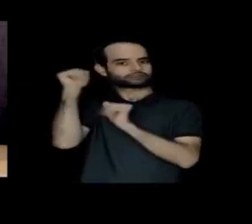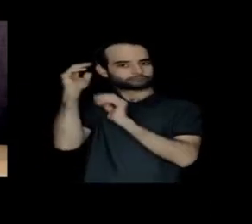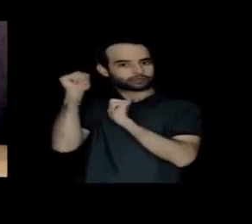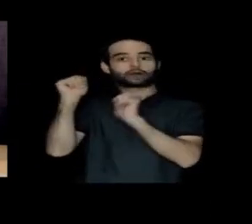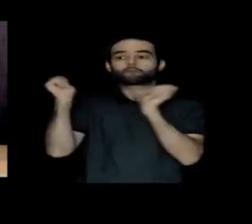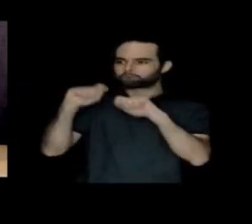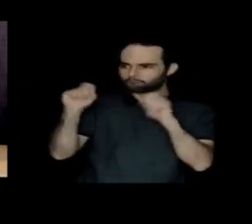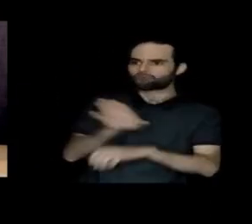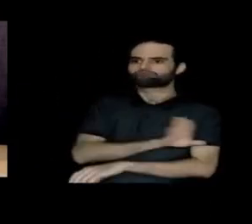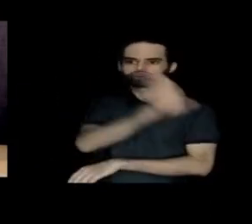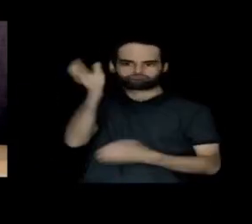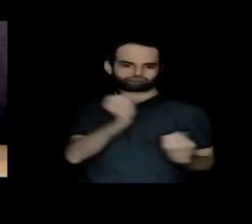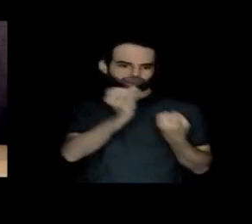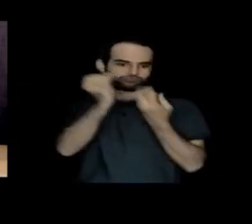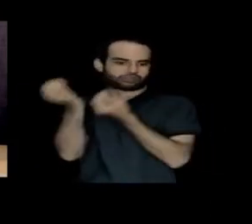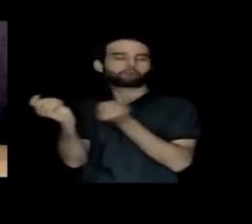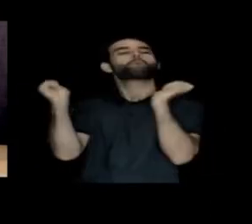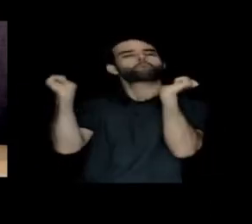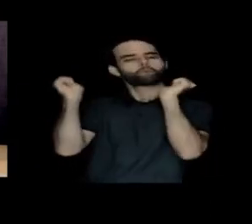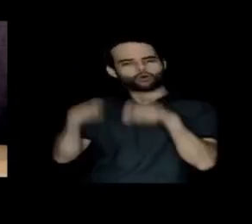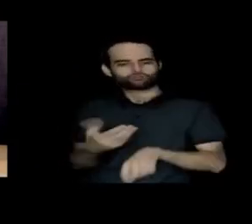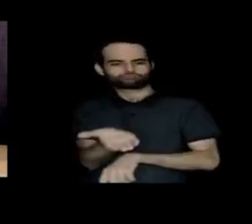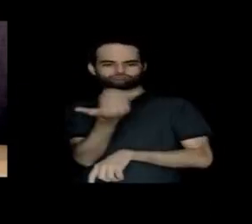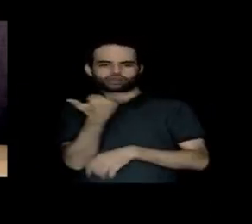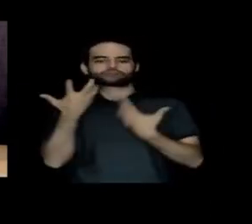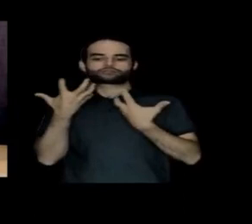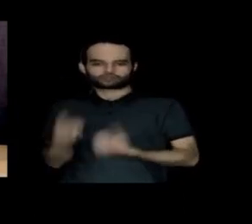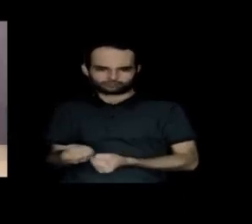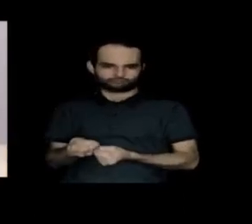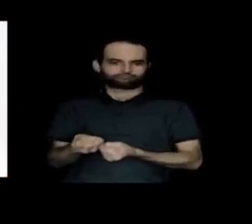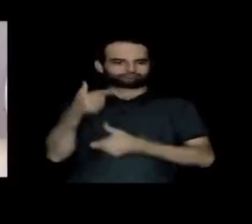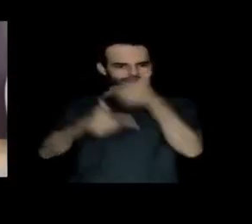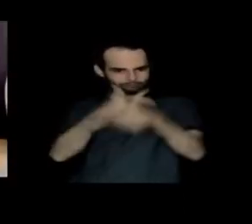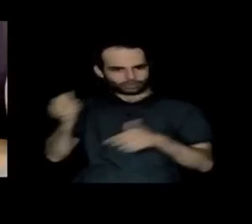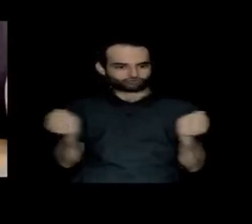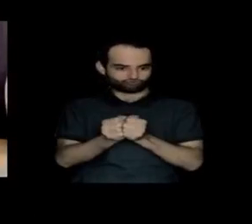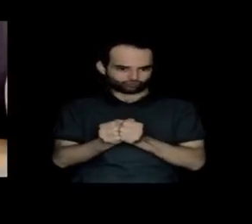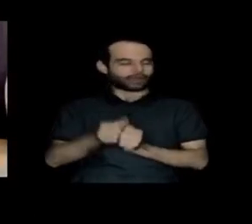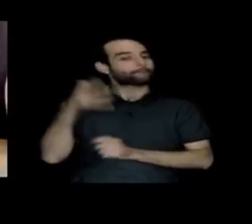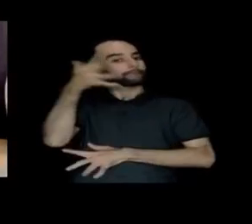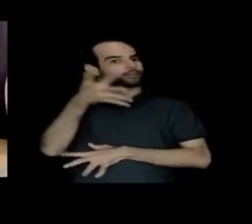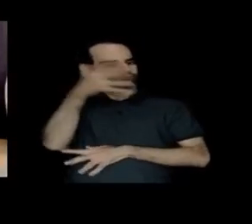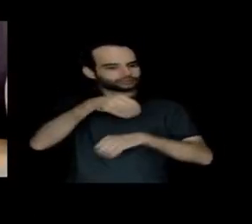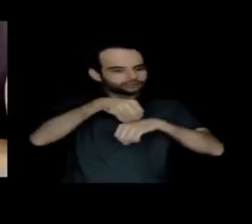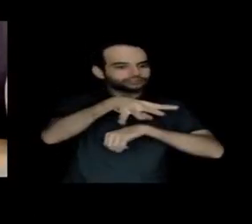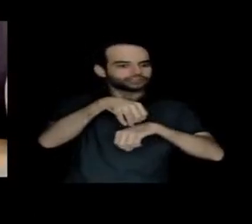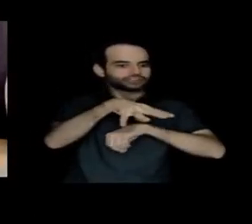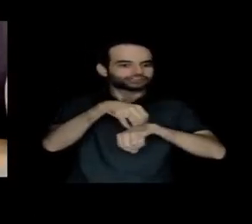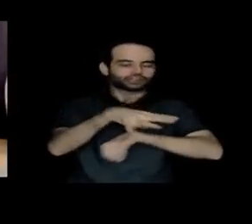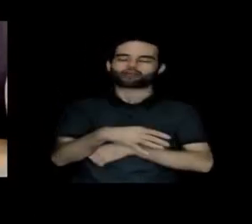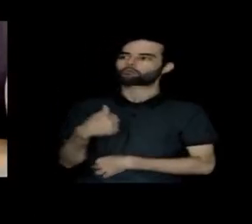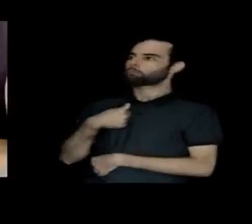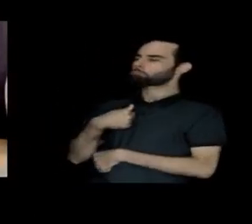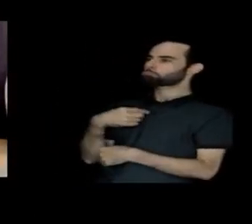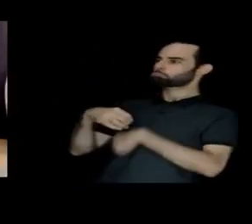disposição, que se eu quisesse eu podia ir para lá, para a universidade, para me especializar. Nesse momento, depois que essa